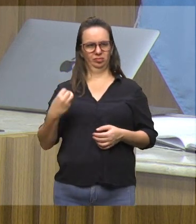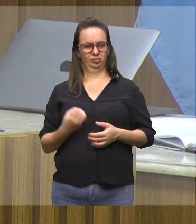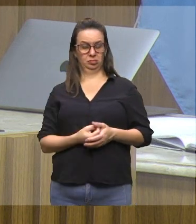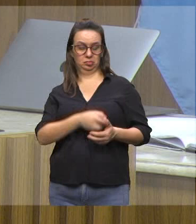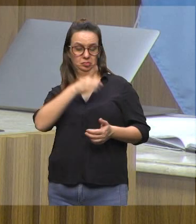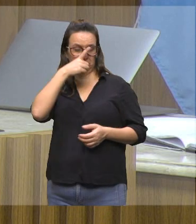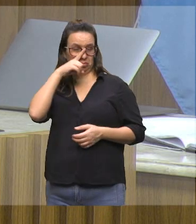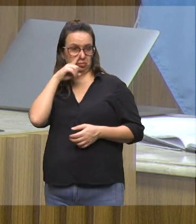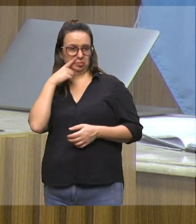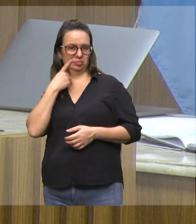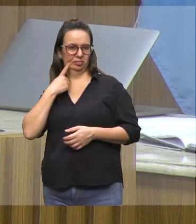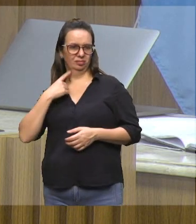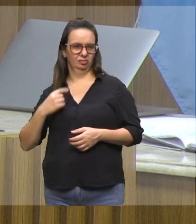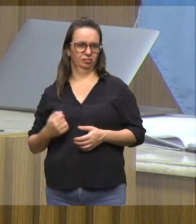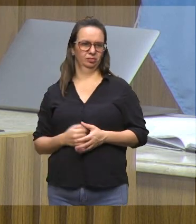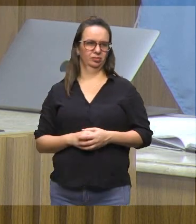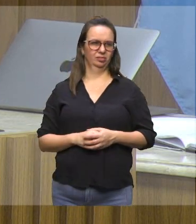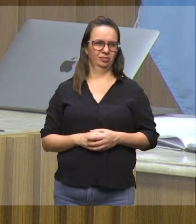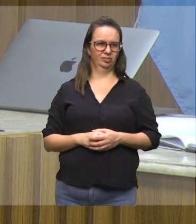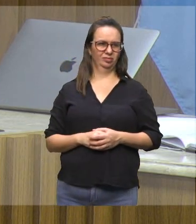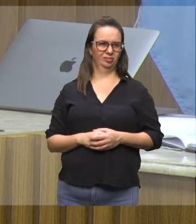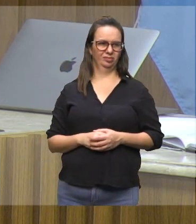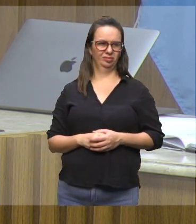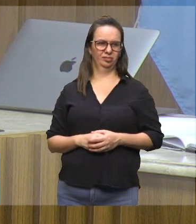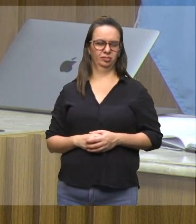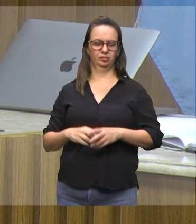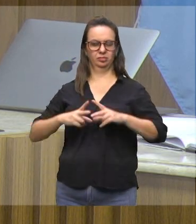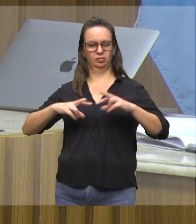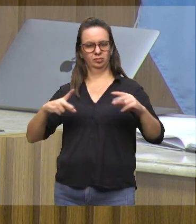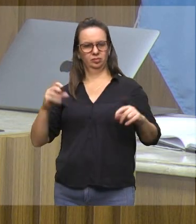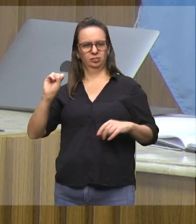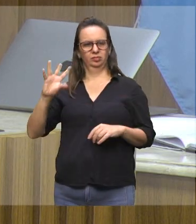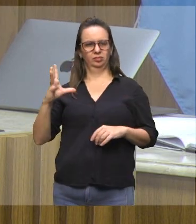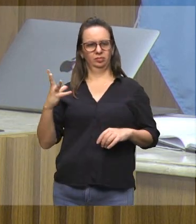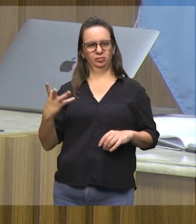perigoso este crime que acontece